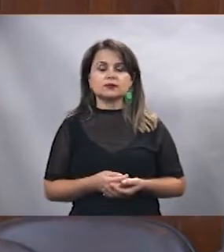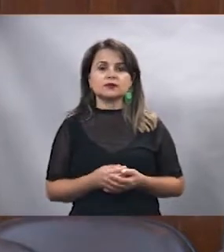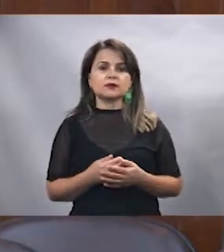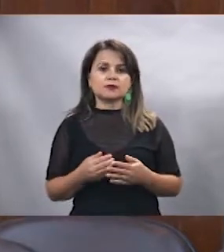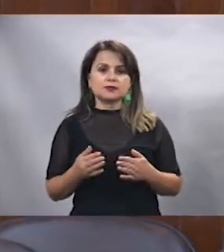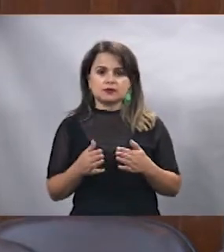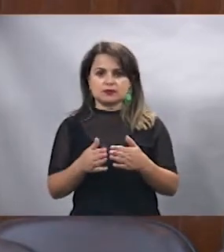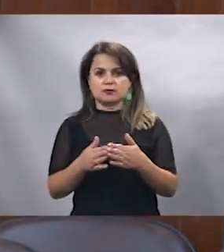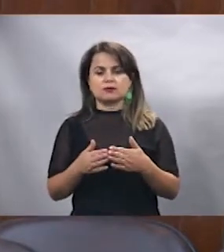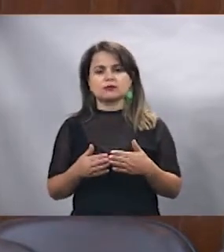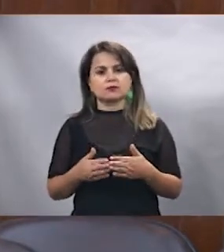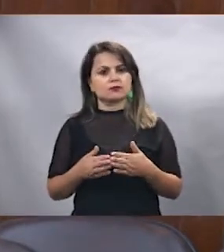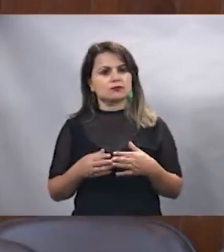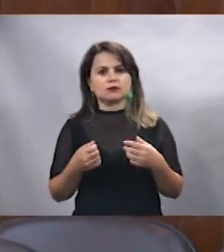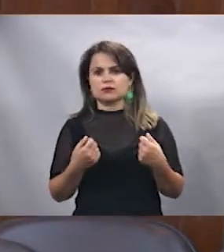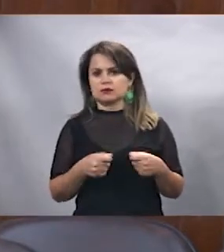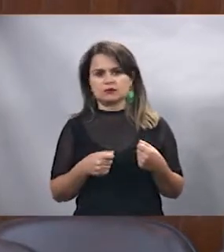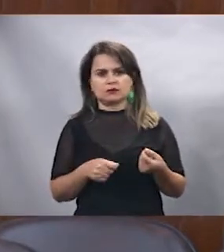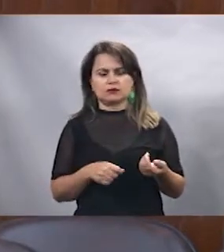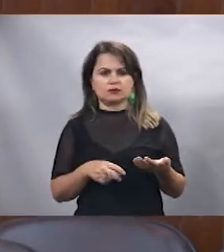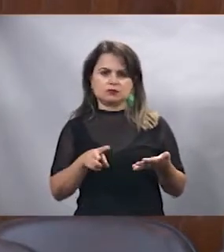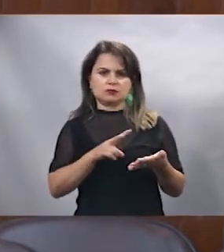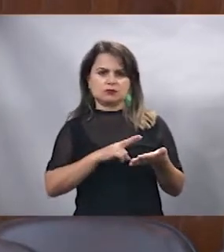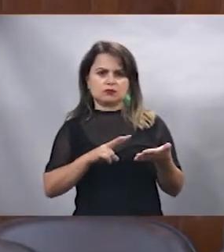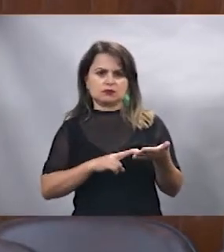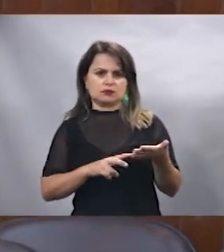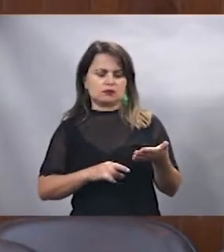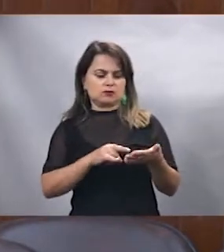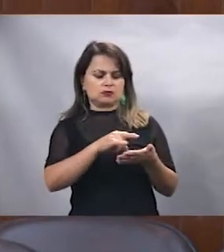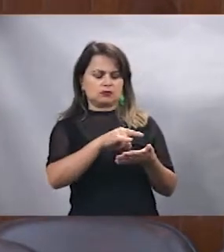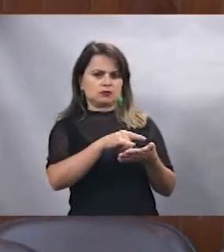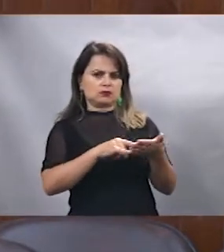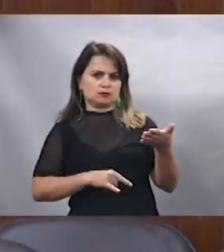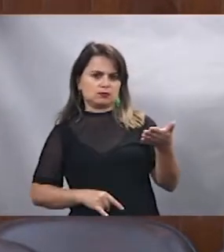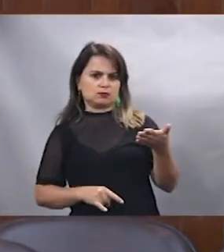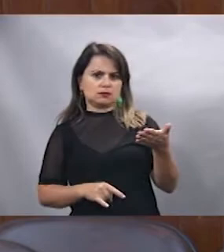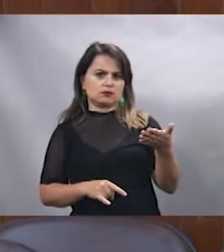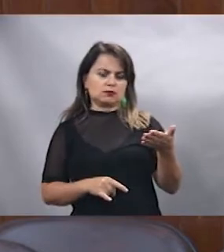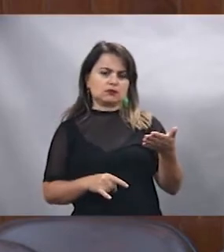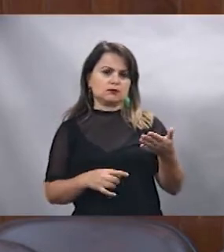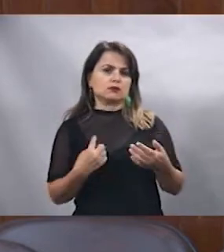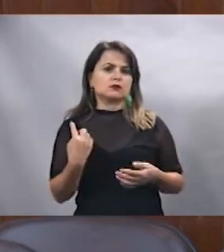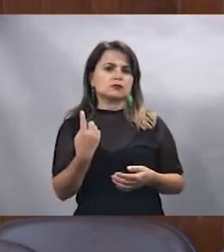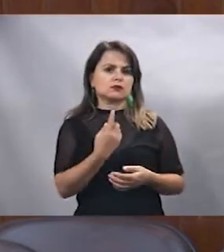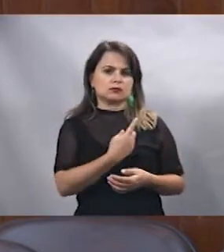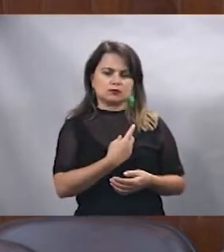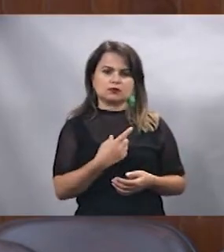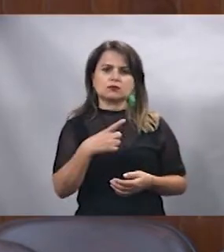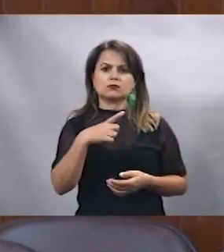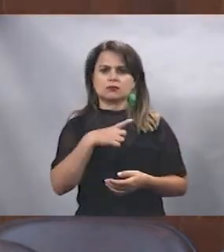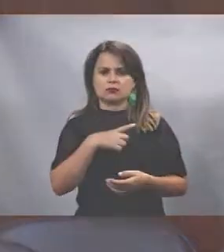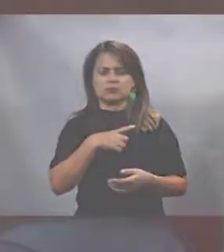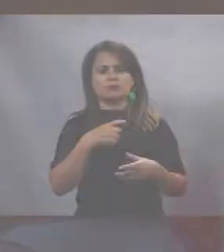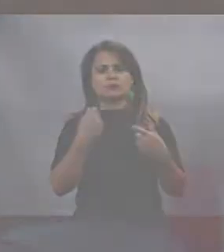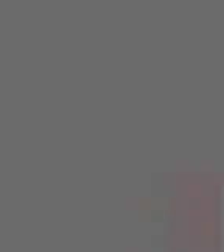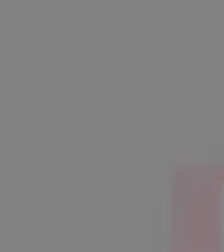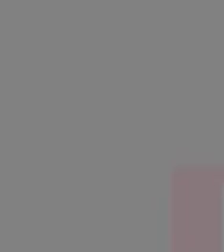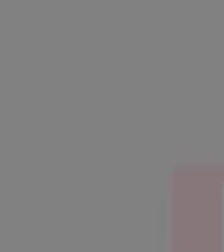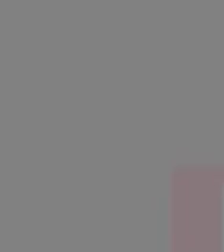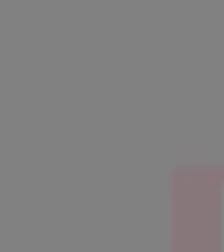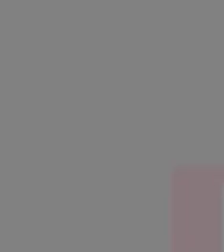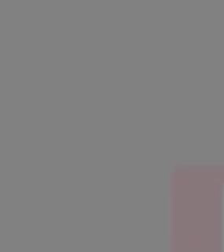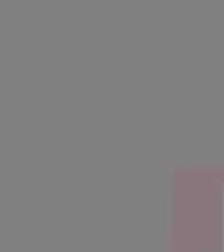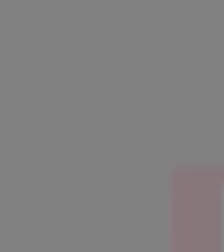regime de urgência e também Vista é desse projeto até que nós tenhamos esse laudo solicitado pela